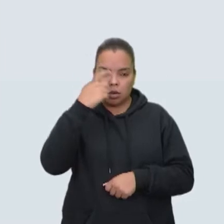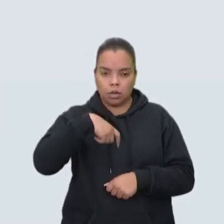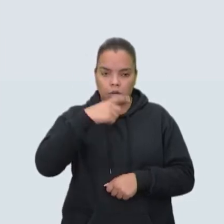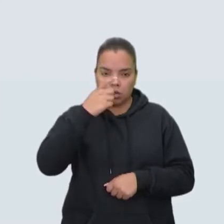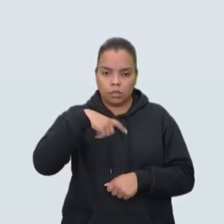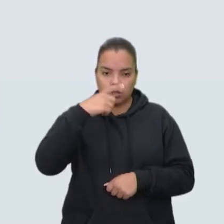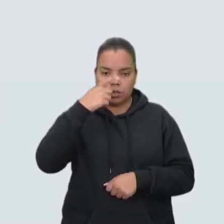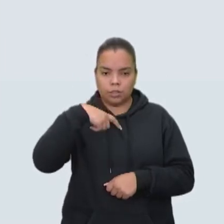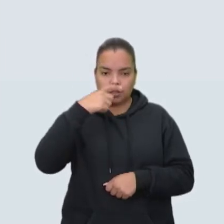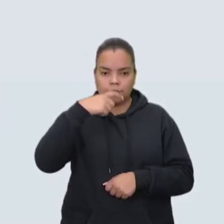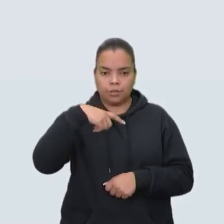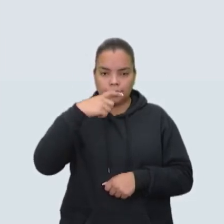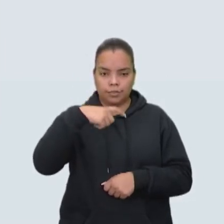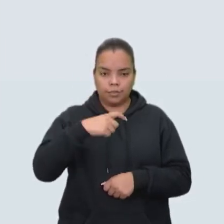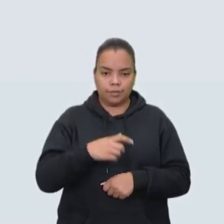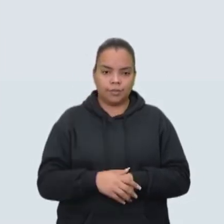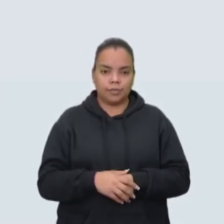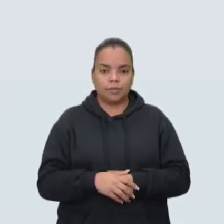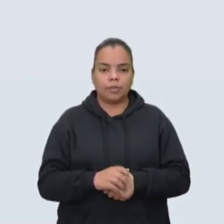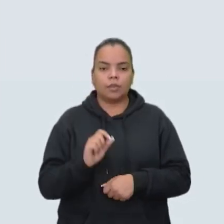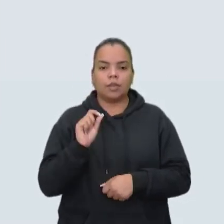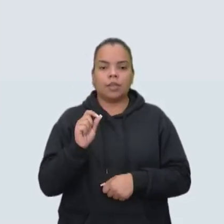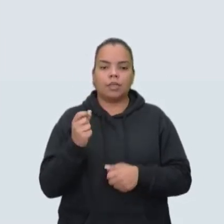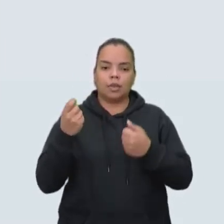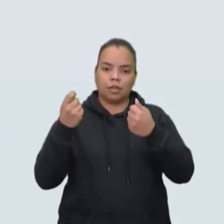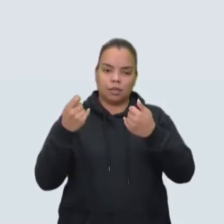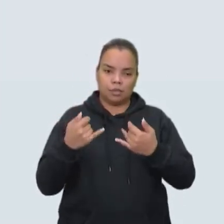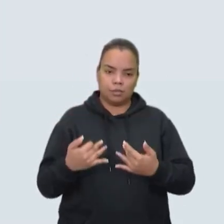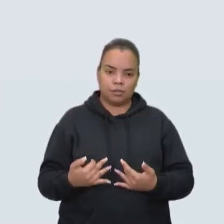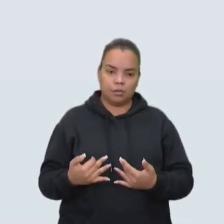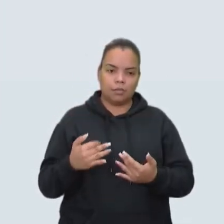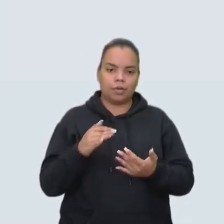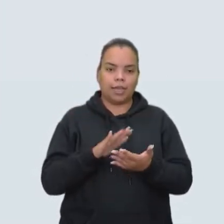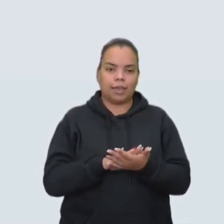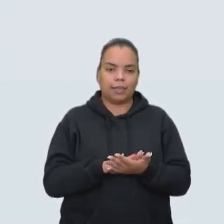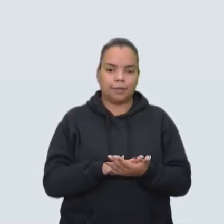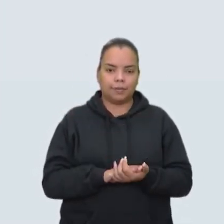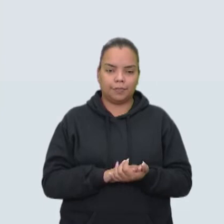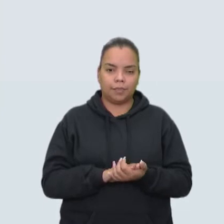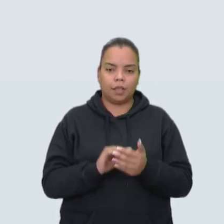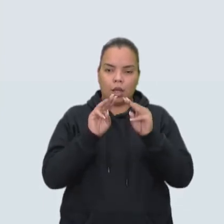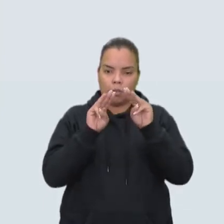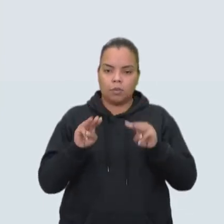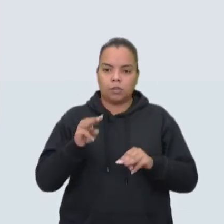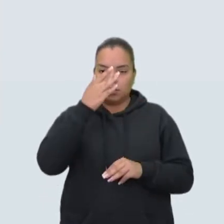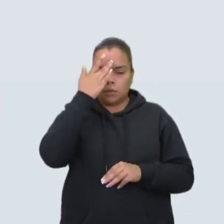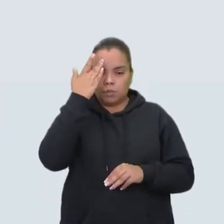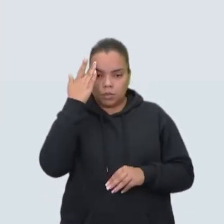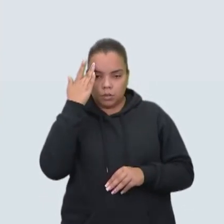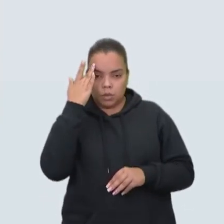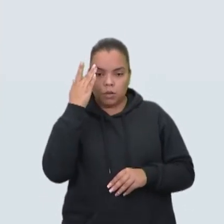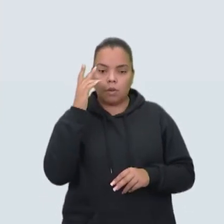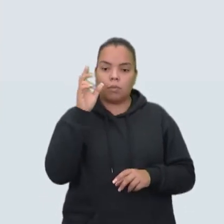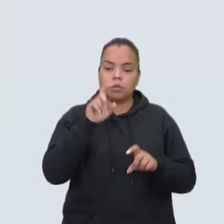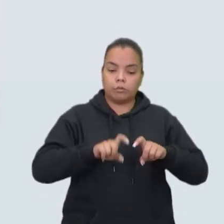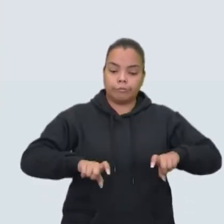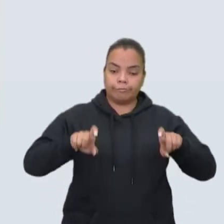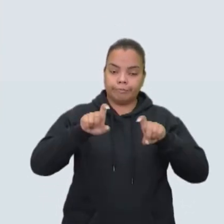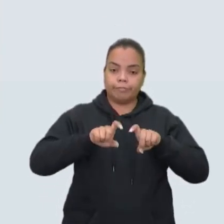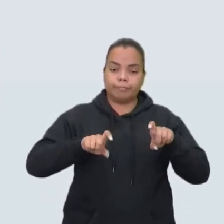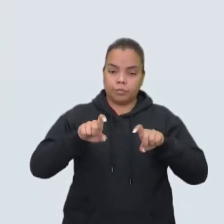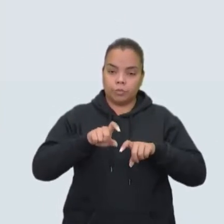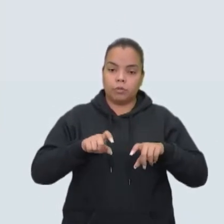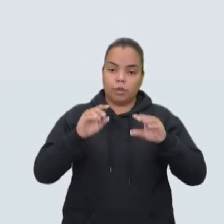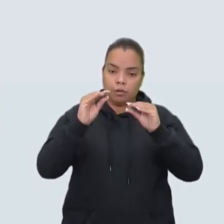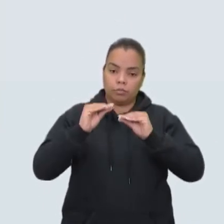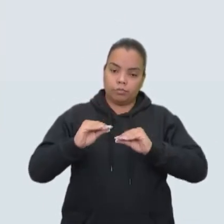que aprendemos quando escutamos a história do outro? O Museu da Pessoa é um museu virtual e colaborativo